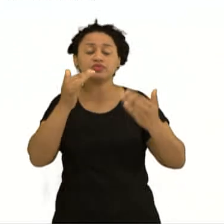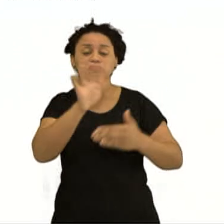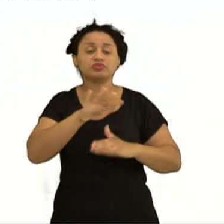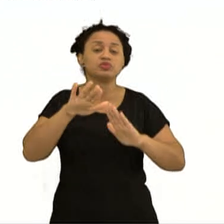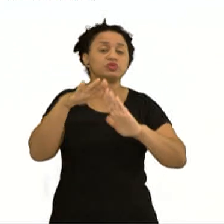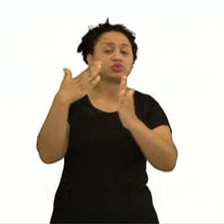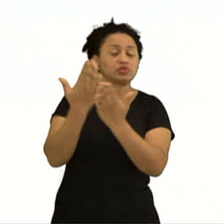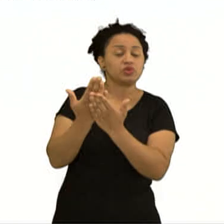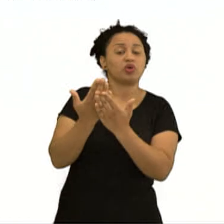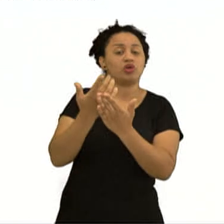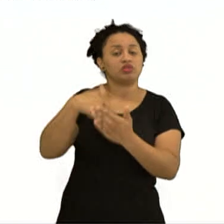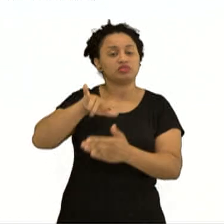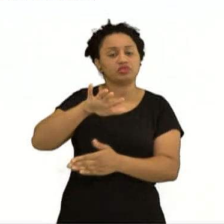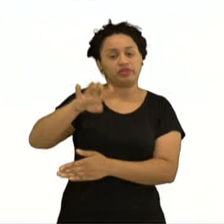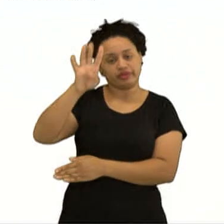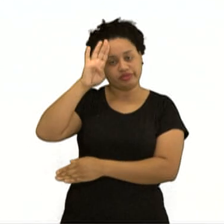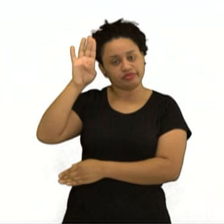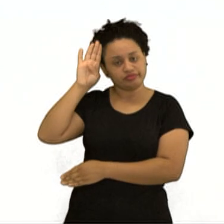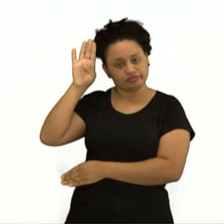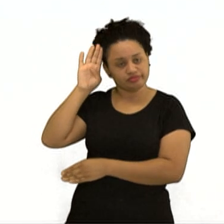escolar e acadêmico.